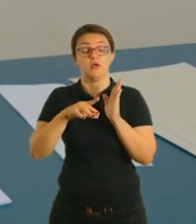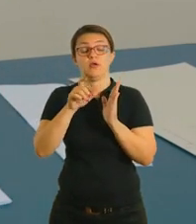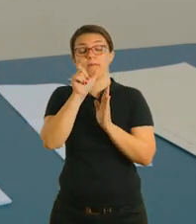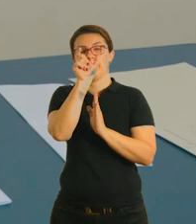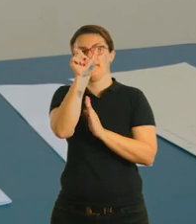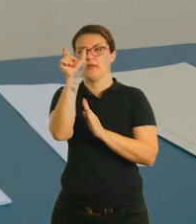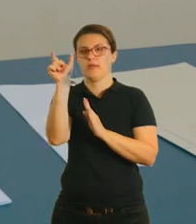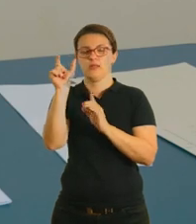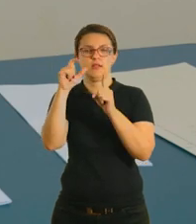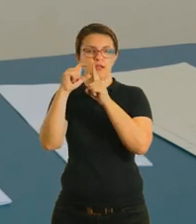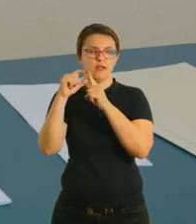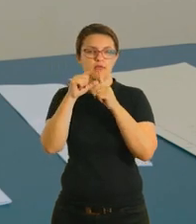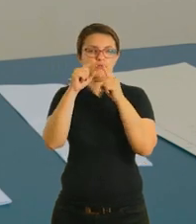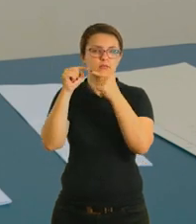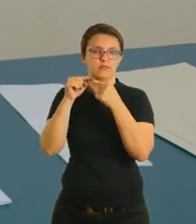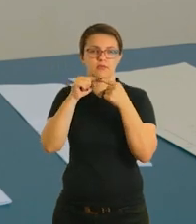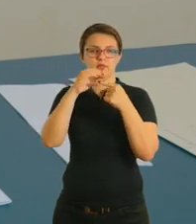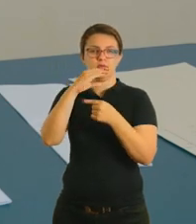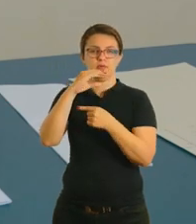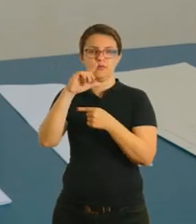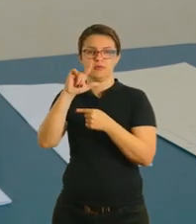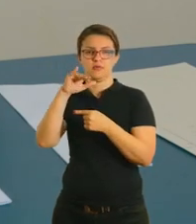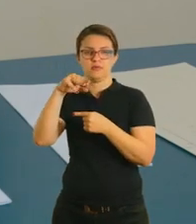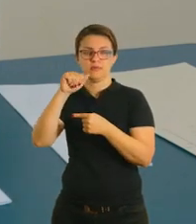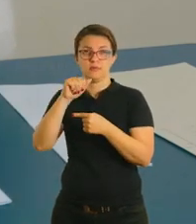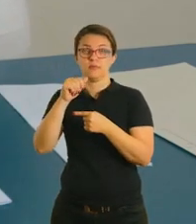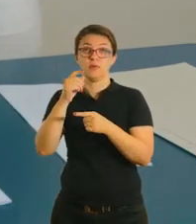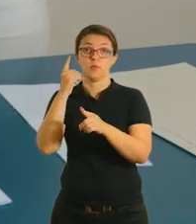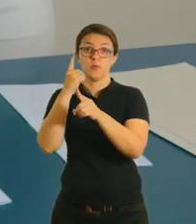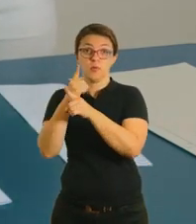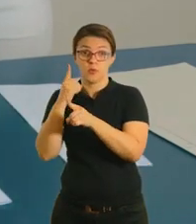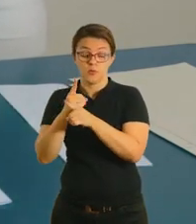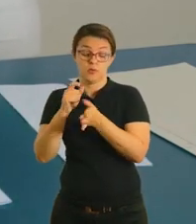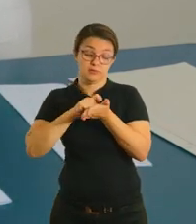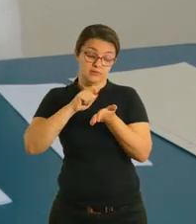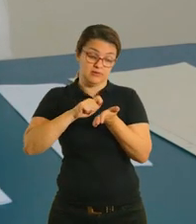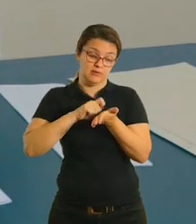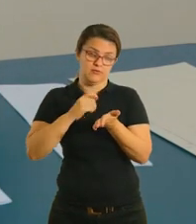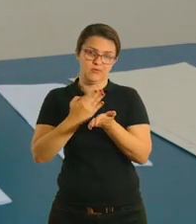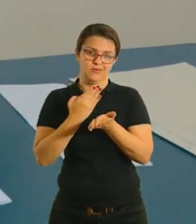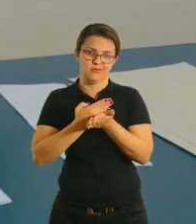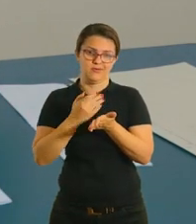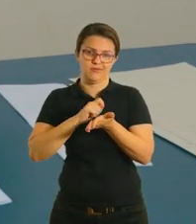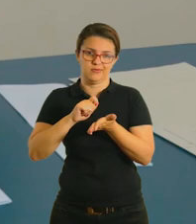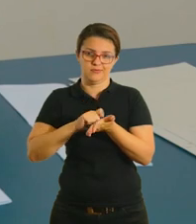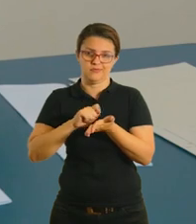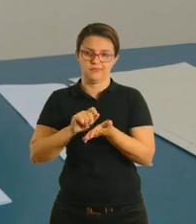palavras que são referentes aos elementos do clima, ok? Então localiza a palavra, escreve no caderno, tá?